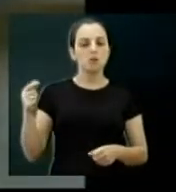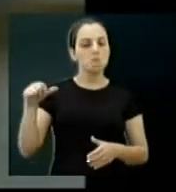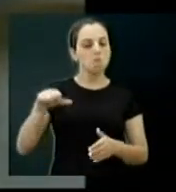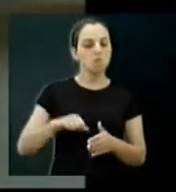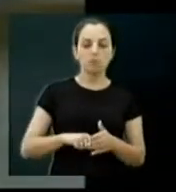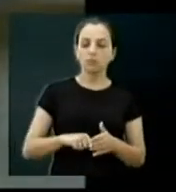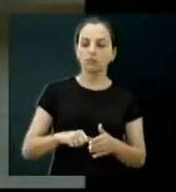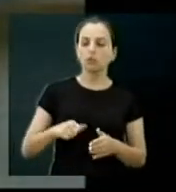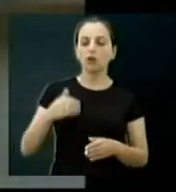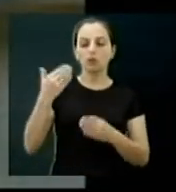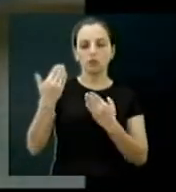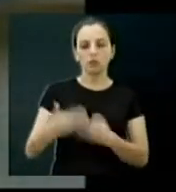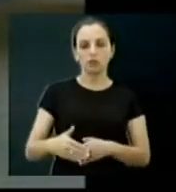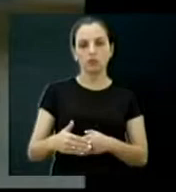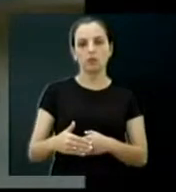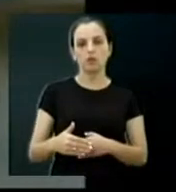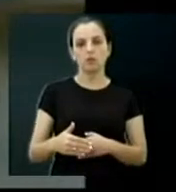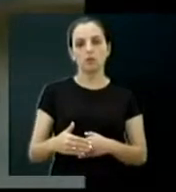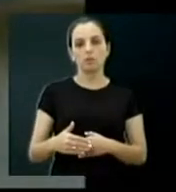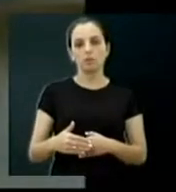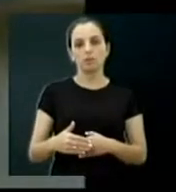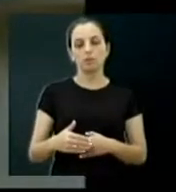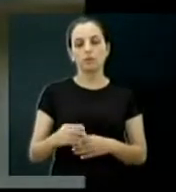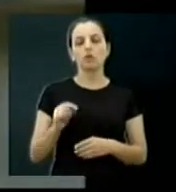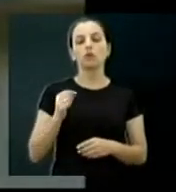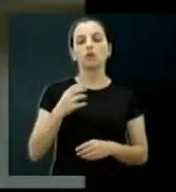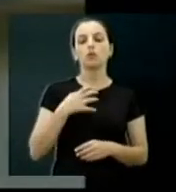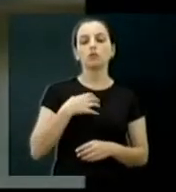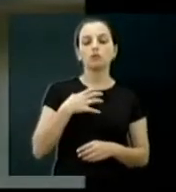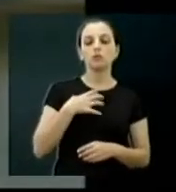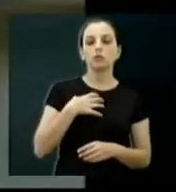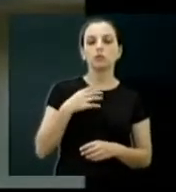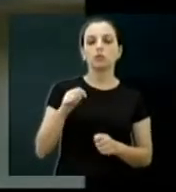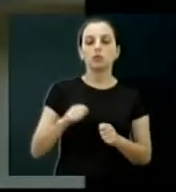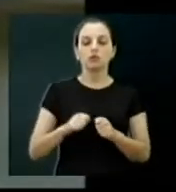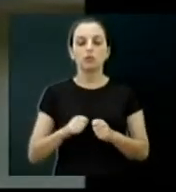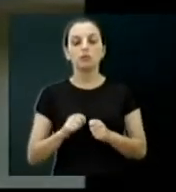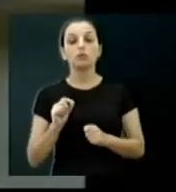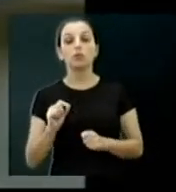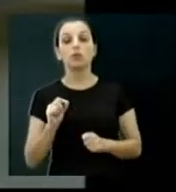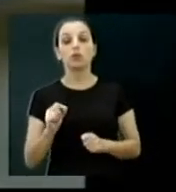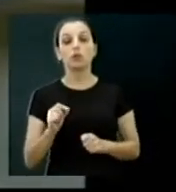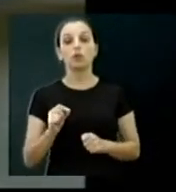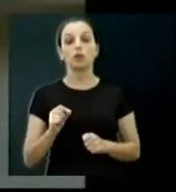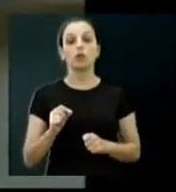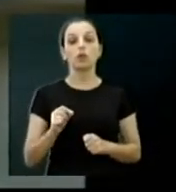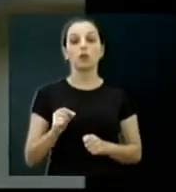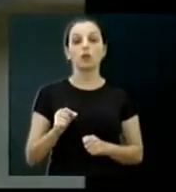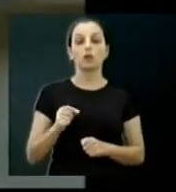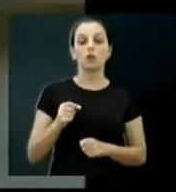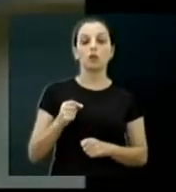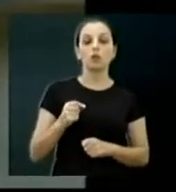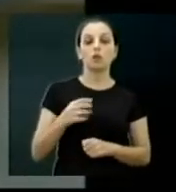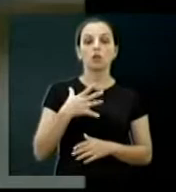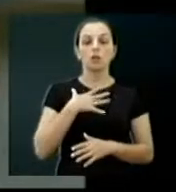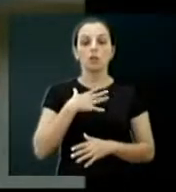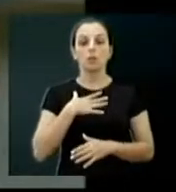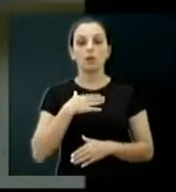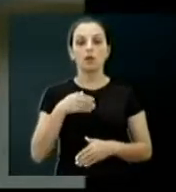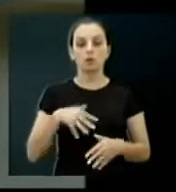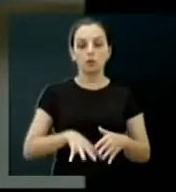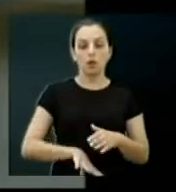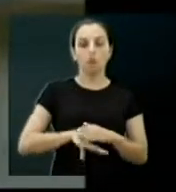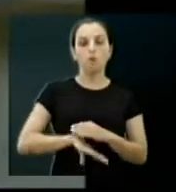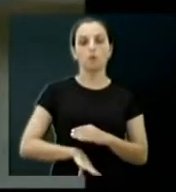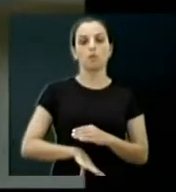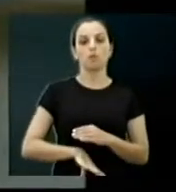no peito ou como agir numa ameaça de aborto. Isso no estado mais rico do país. A conclusão é a de que a multiplicação